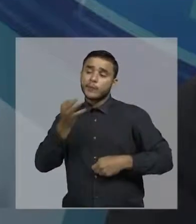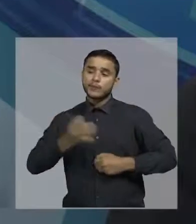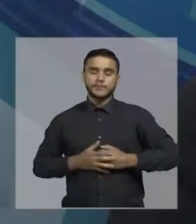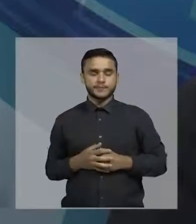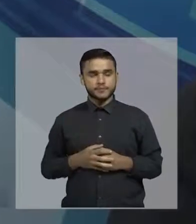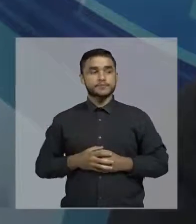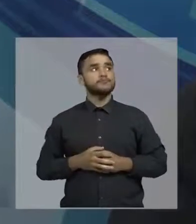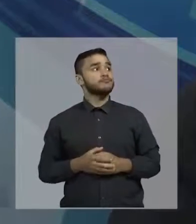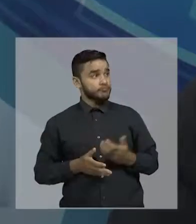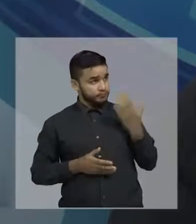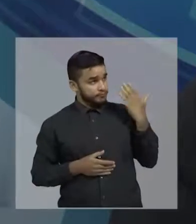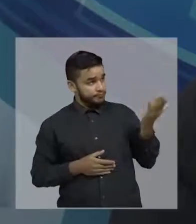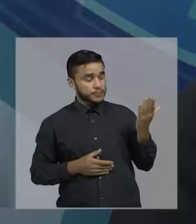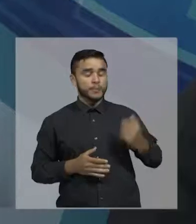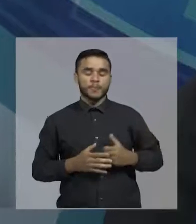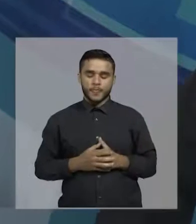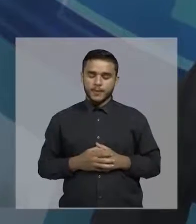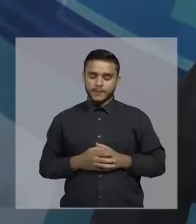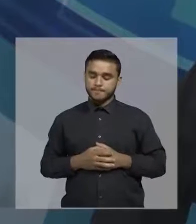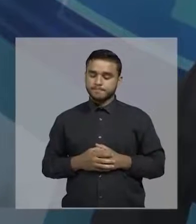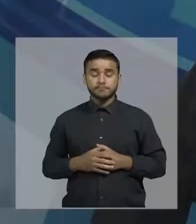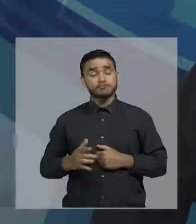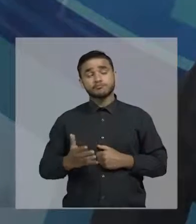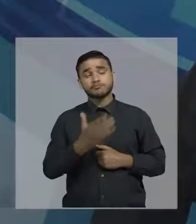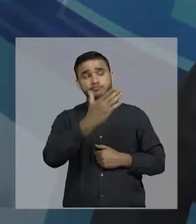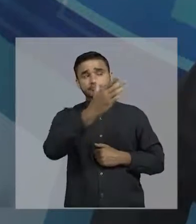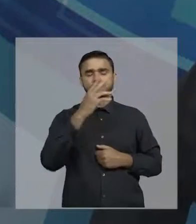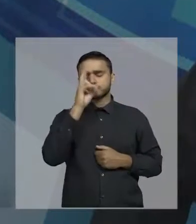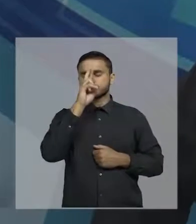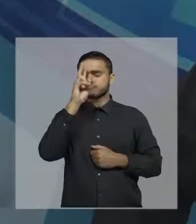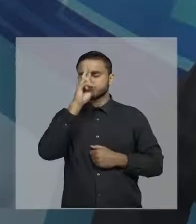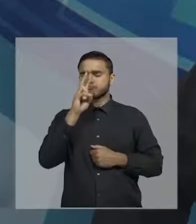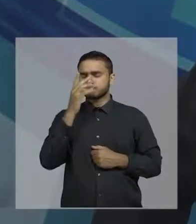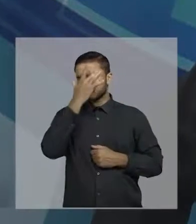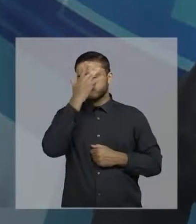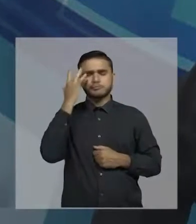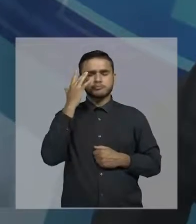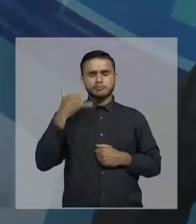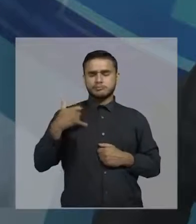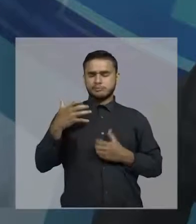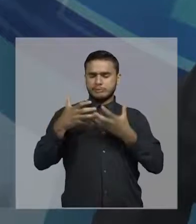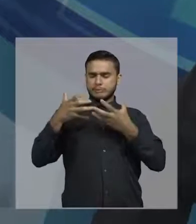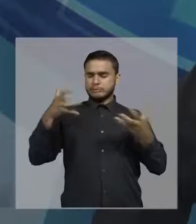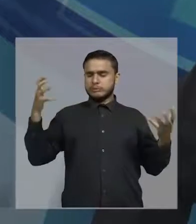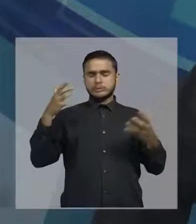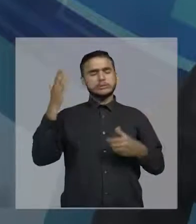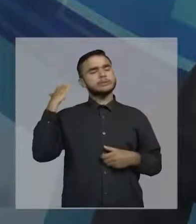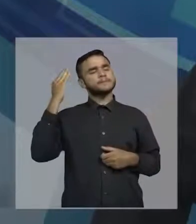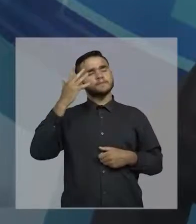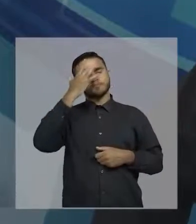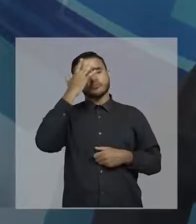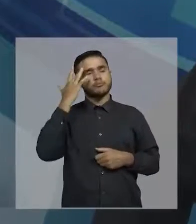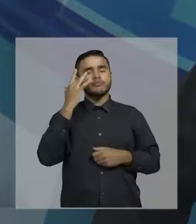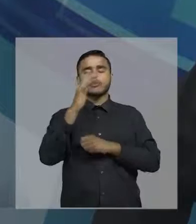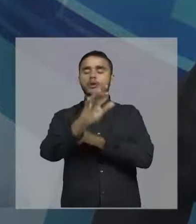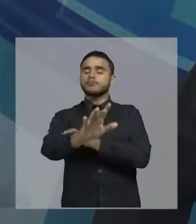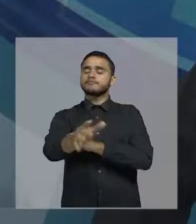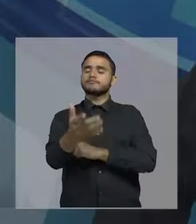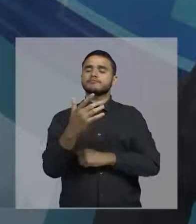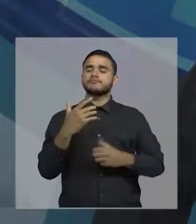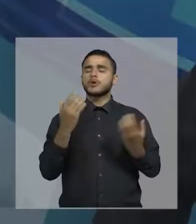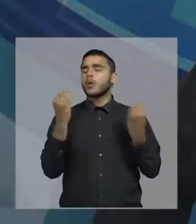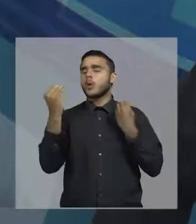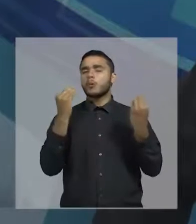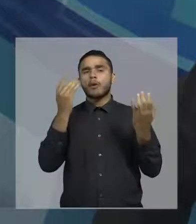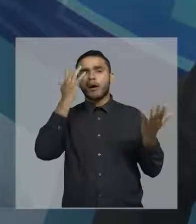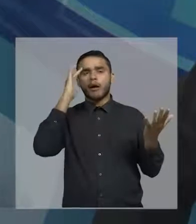A física dos antigos, antes da física do Galileu e do Newton,